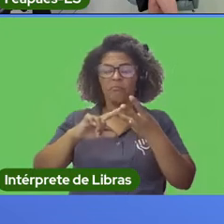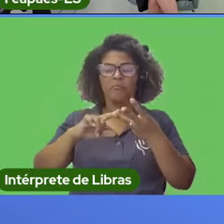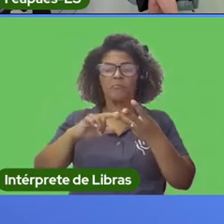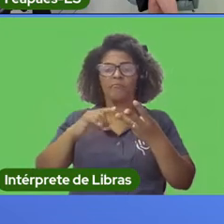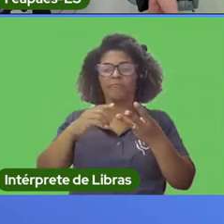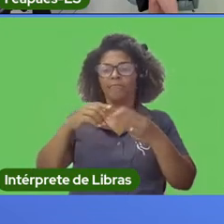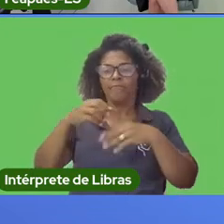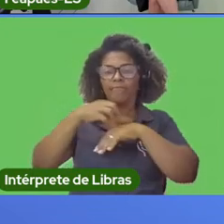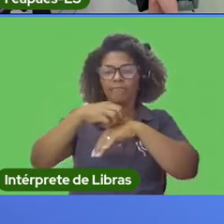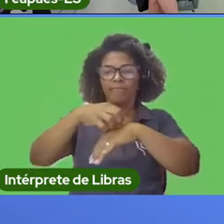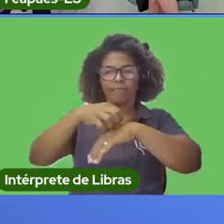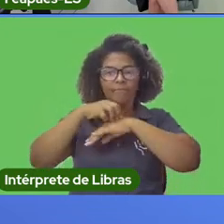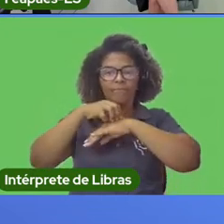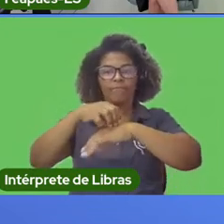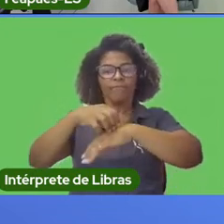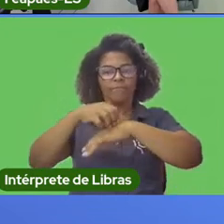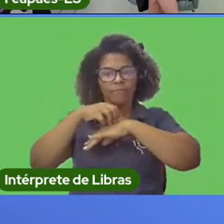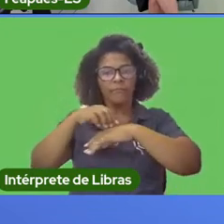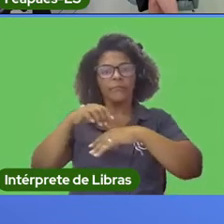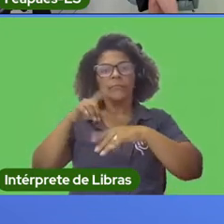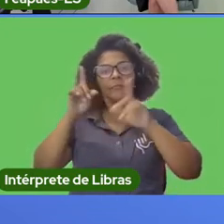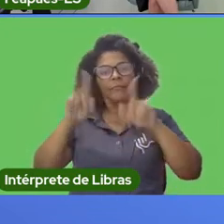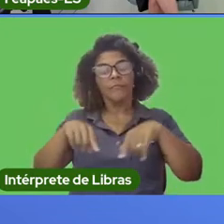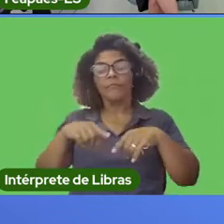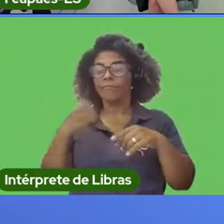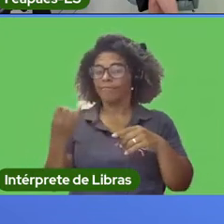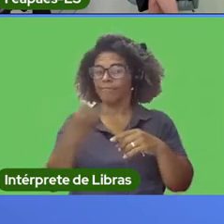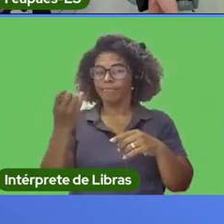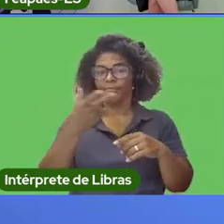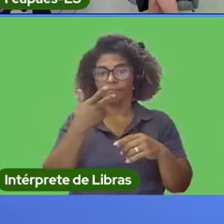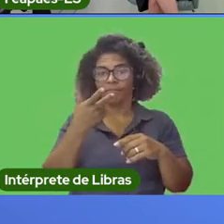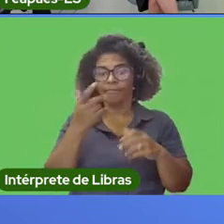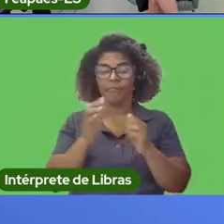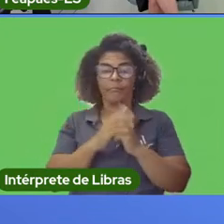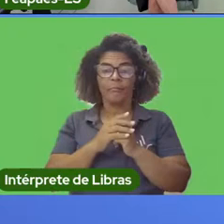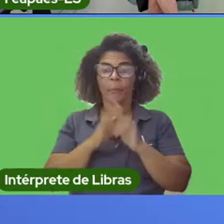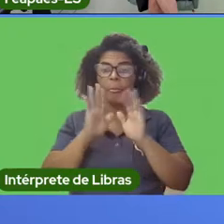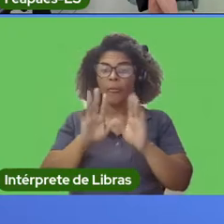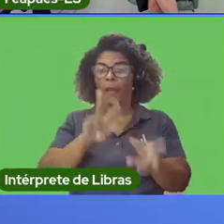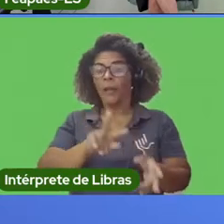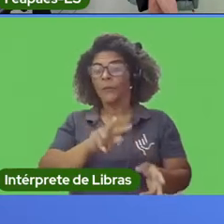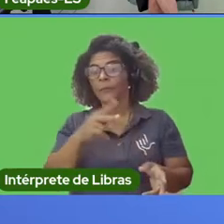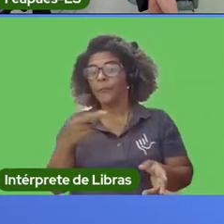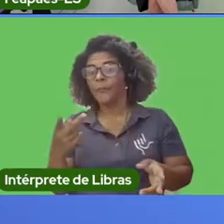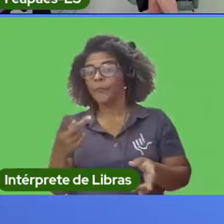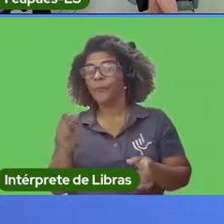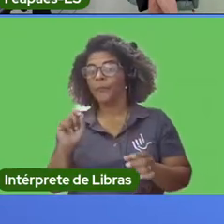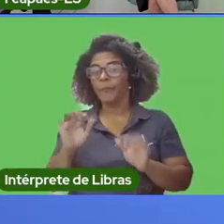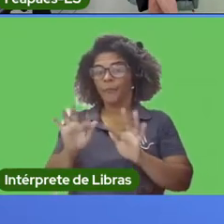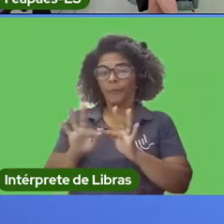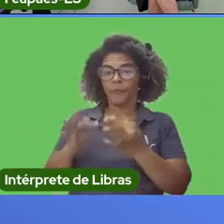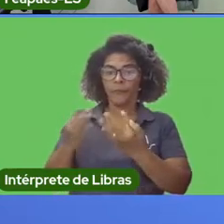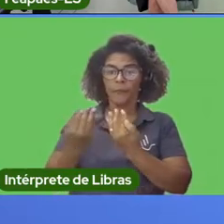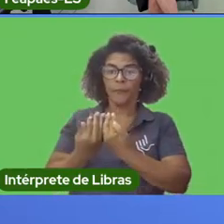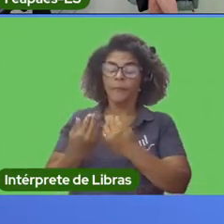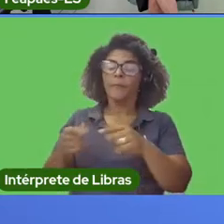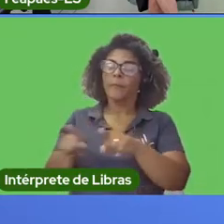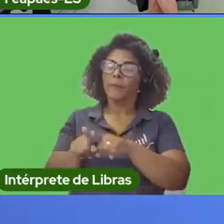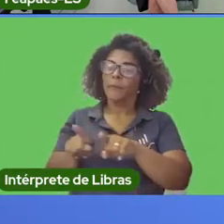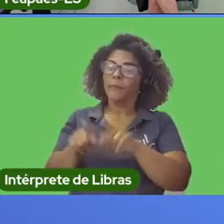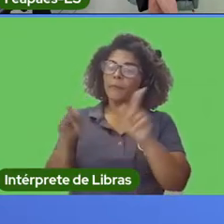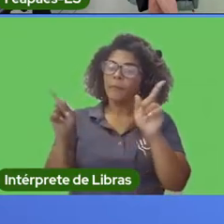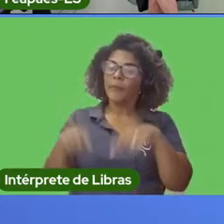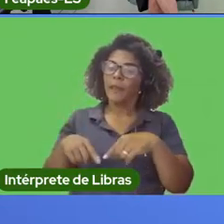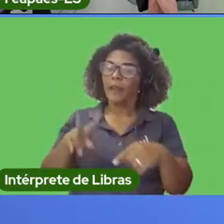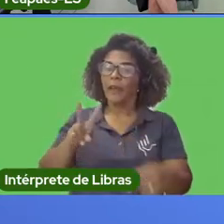Esse é um dado importante que a gente precisa falar, mas, por outro lado também, a família pode ser esse importante vetor,